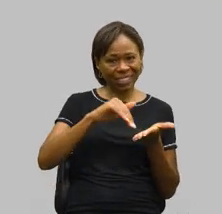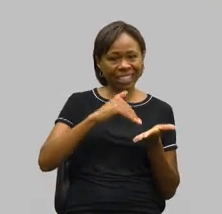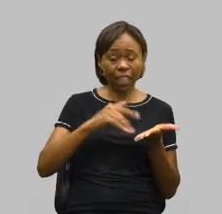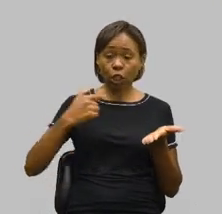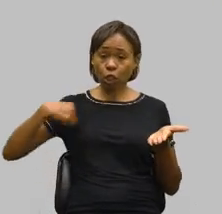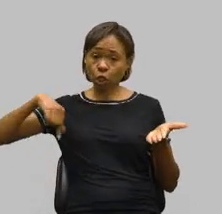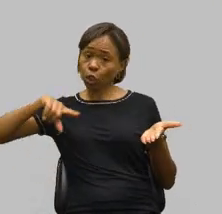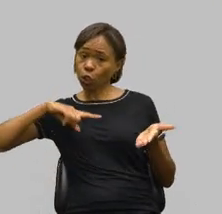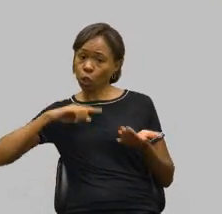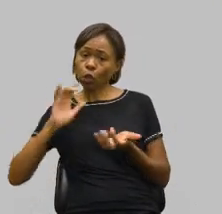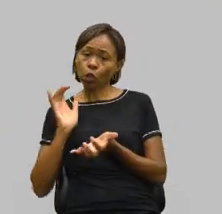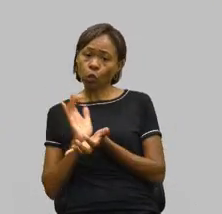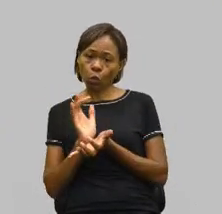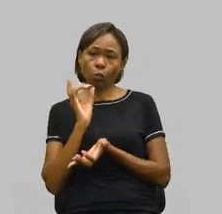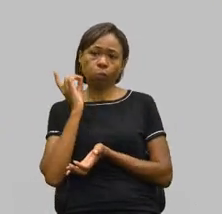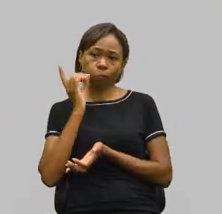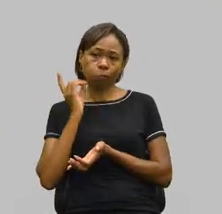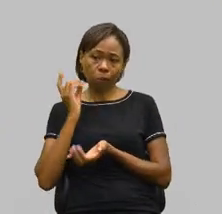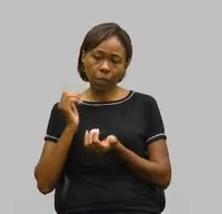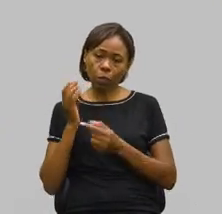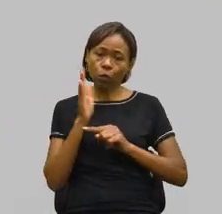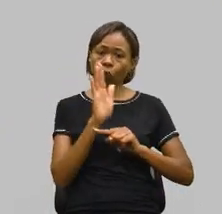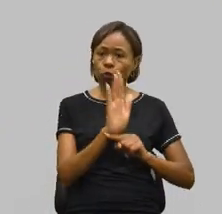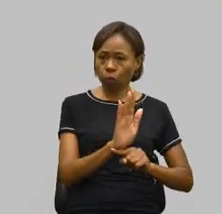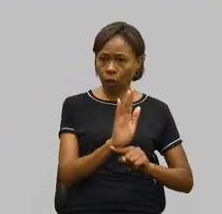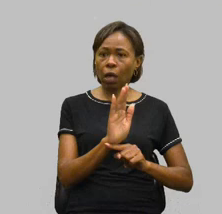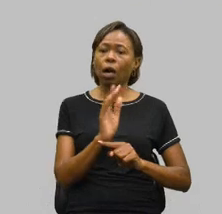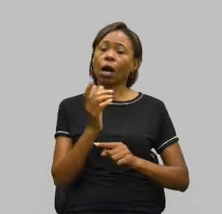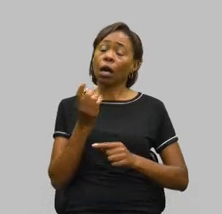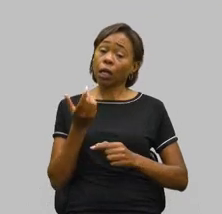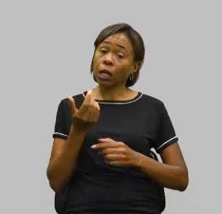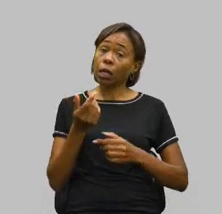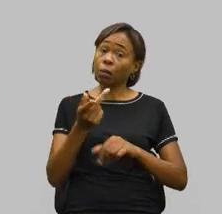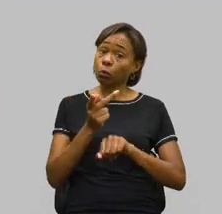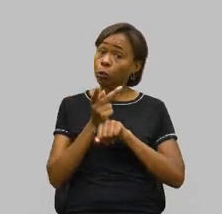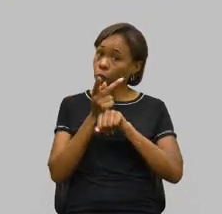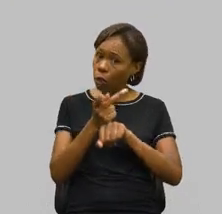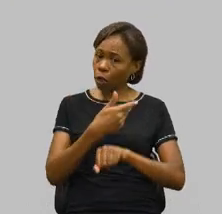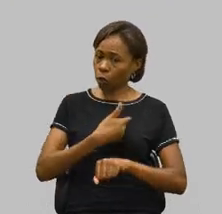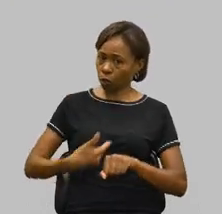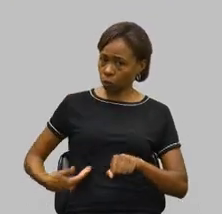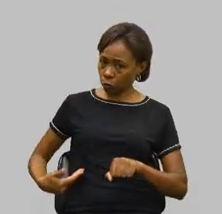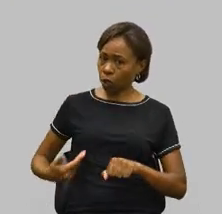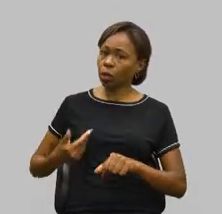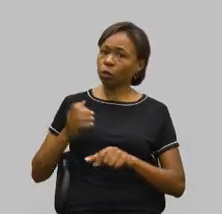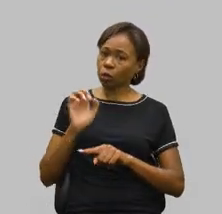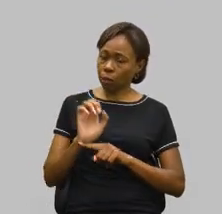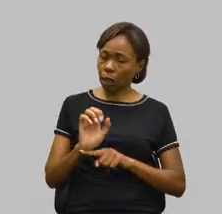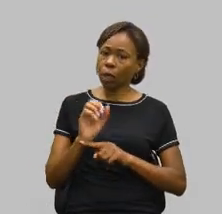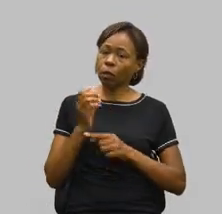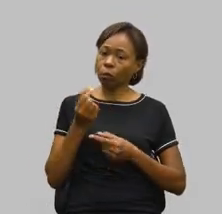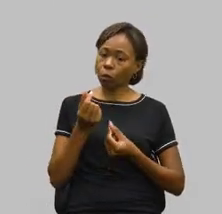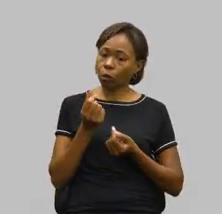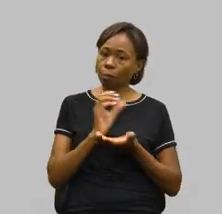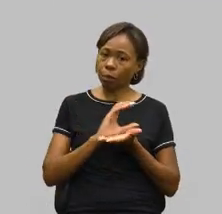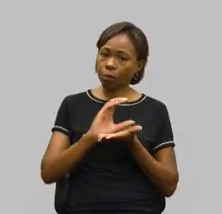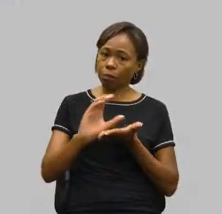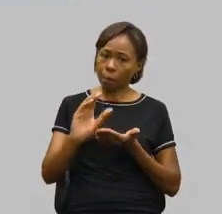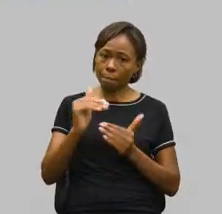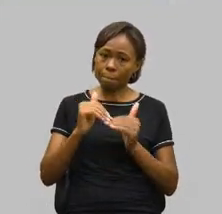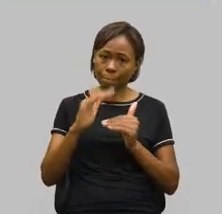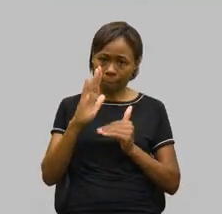apoiar eh e buscar junto ao governo do estado para que a gente aporte mais recursos na cedes Porque sem dúvida é uma política pública